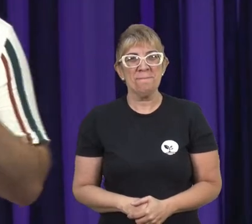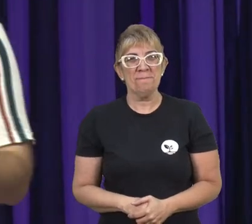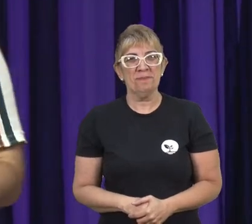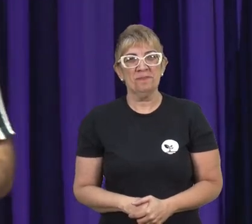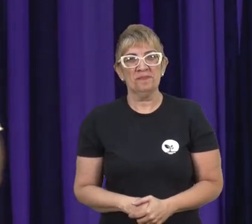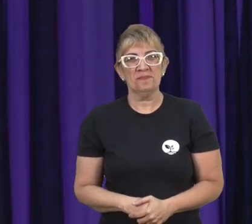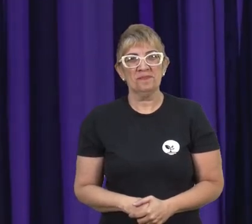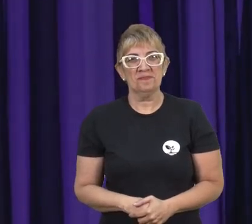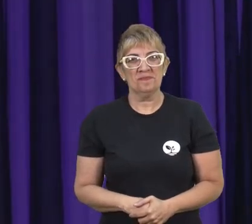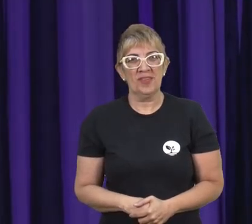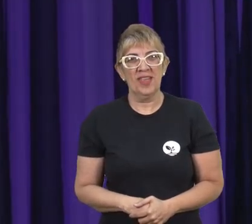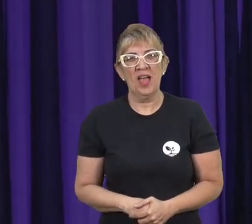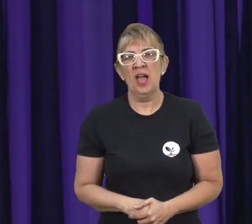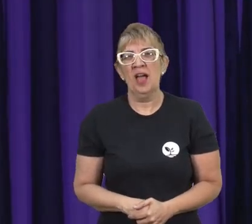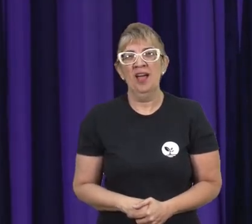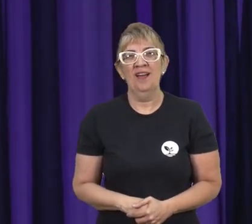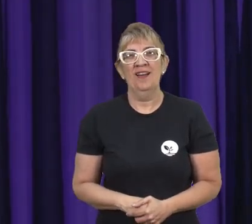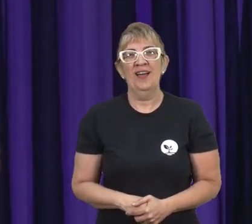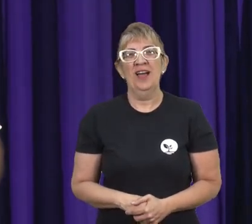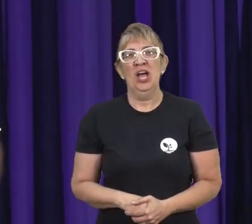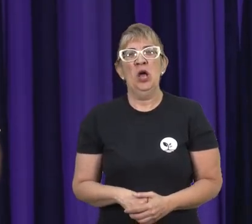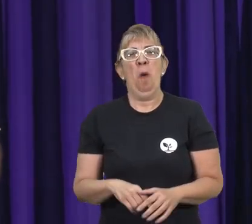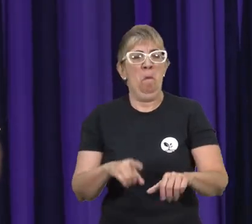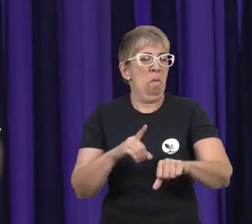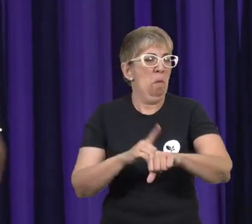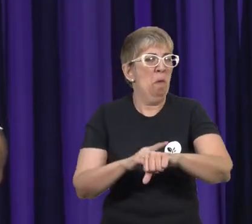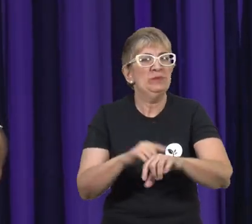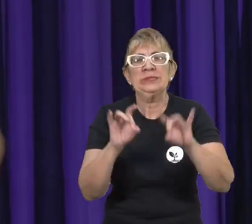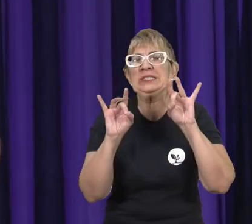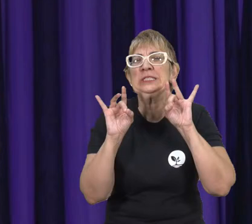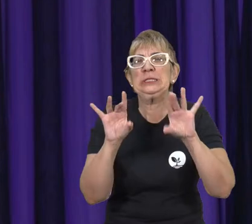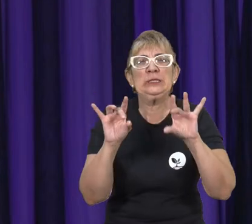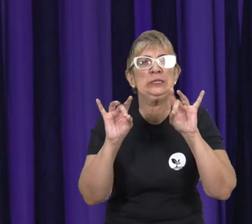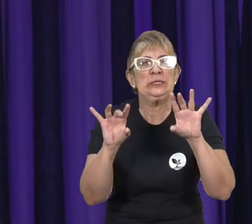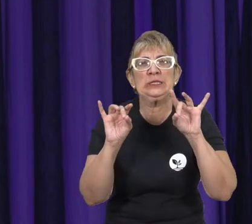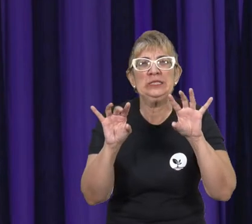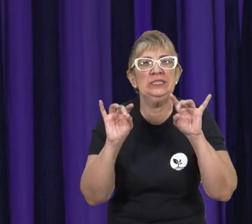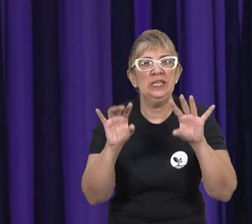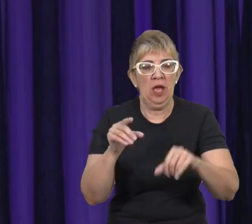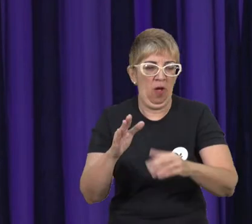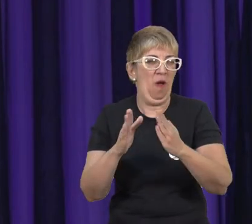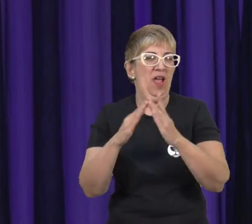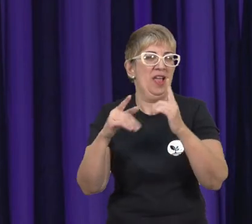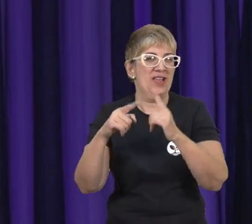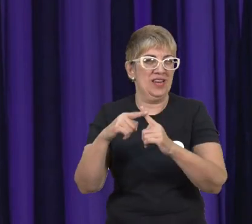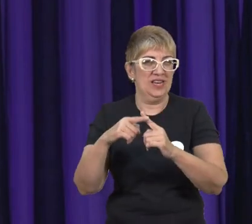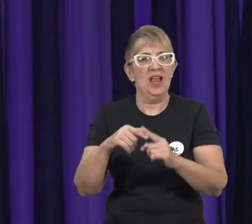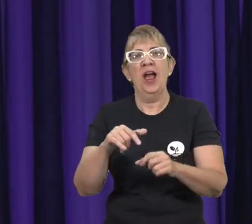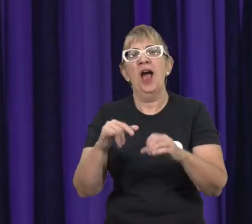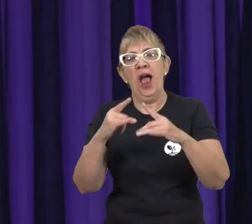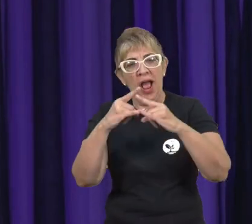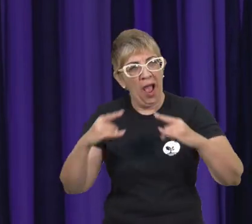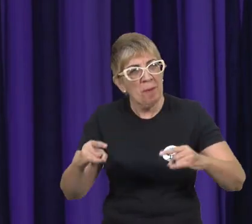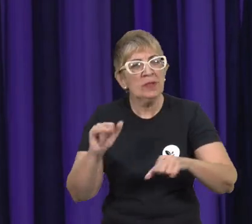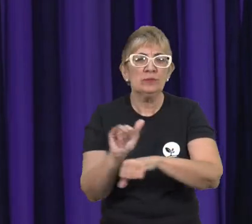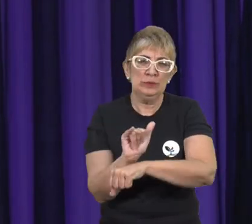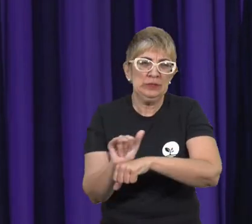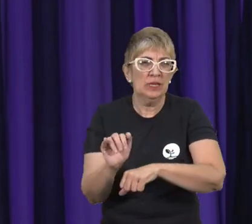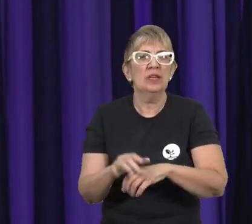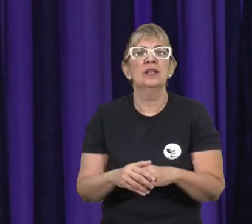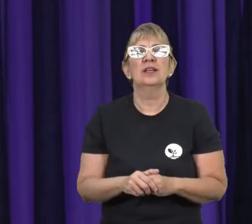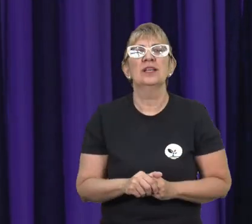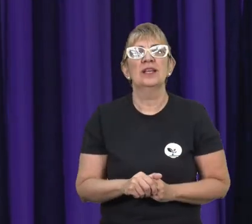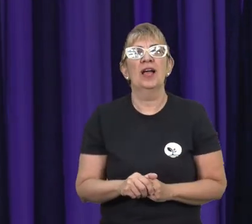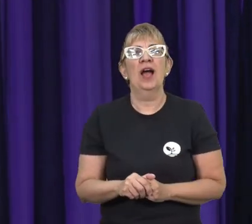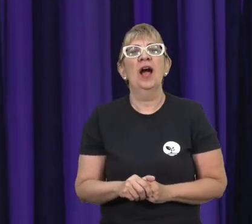Isso, sem dúvida, será um momento histórico para a nossa igreja. O acampamento sempre é uma estratégia muito efetiva para